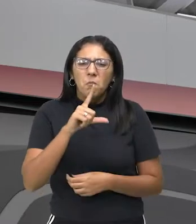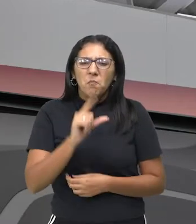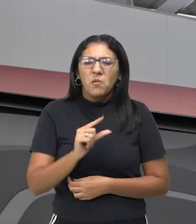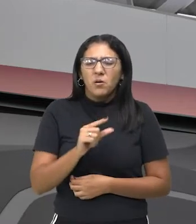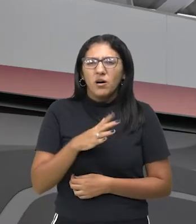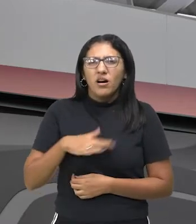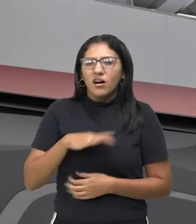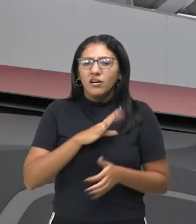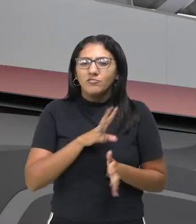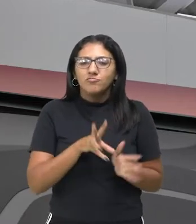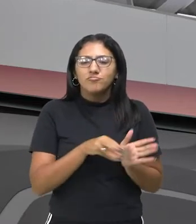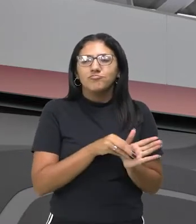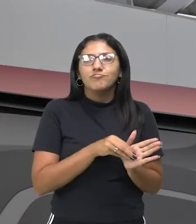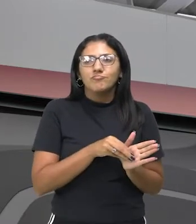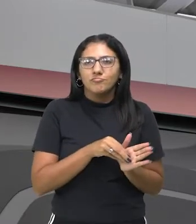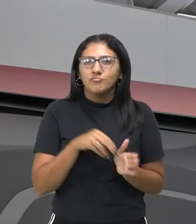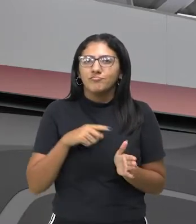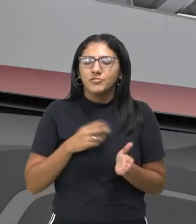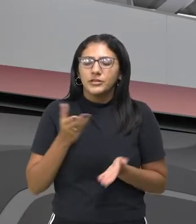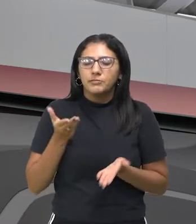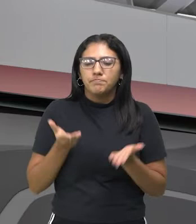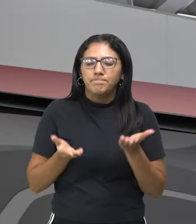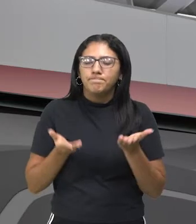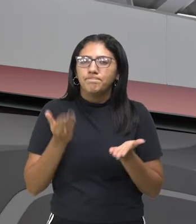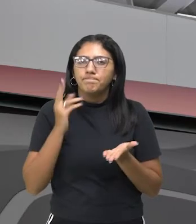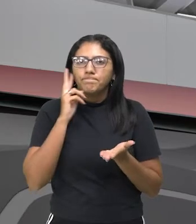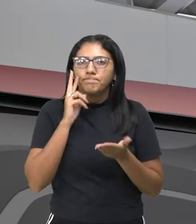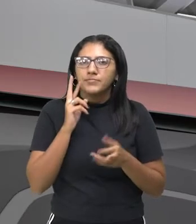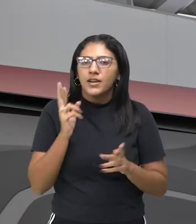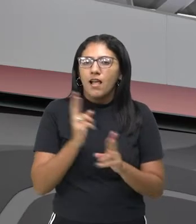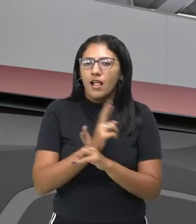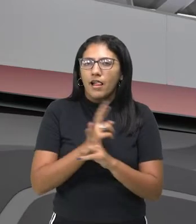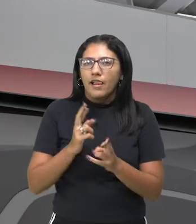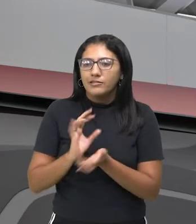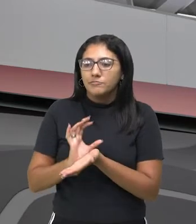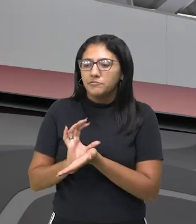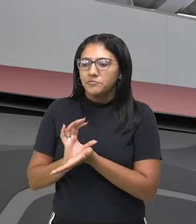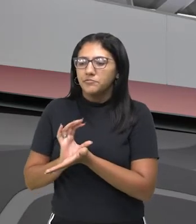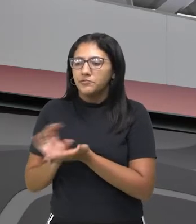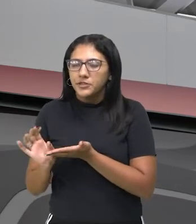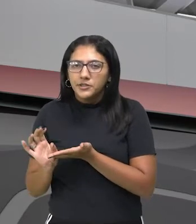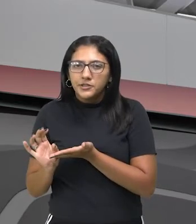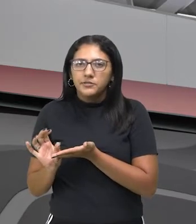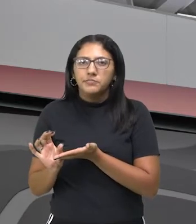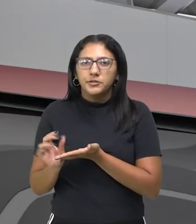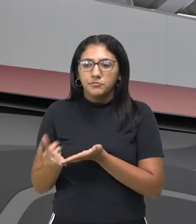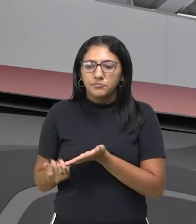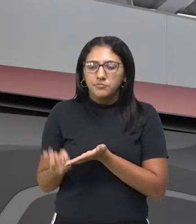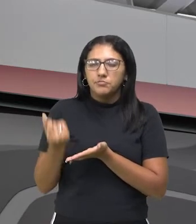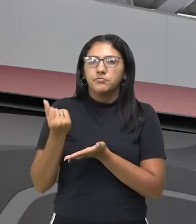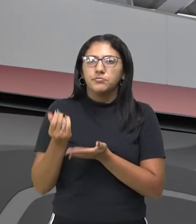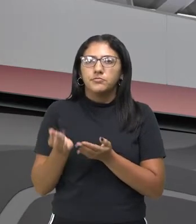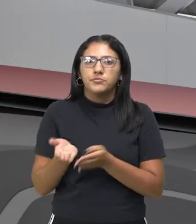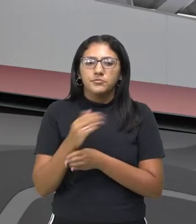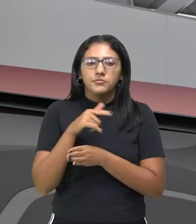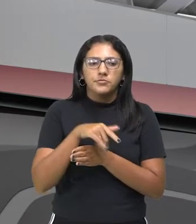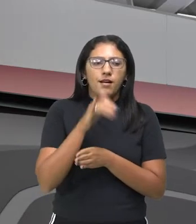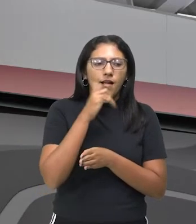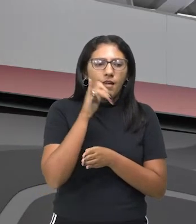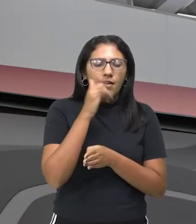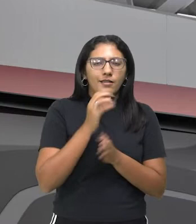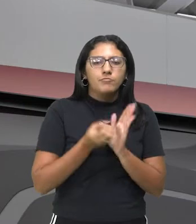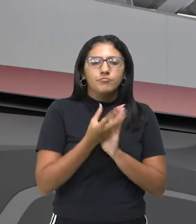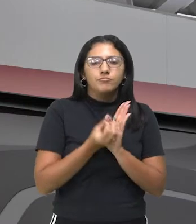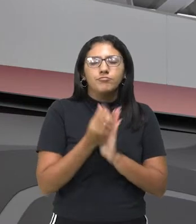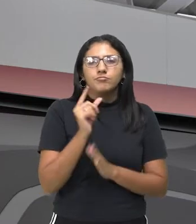na Amazônia e se pesa justamente aquela relação do custo e do benefício? Aqui comigo eu vou trazer para vocês